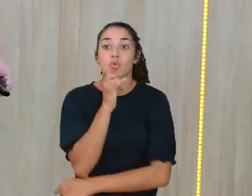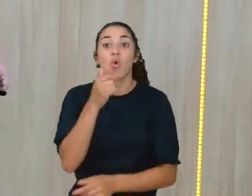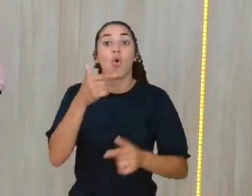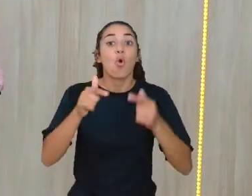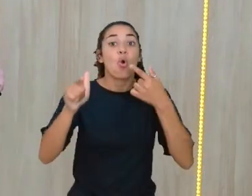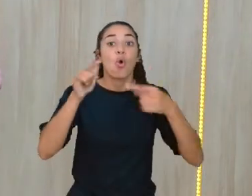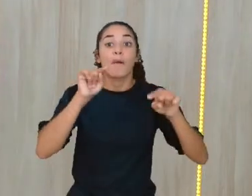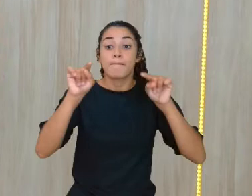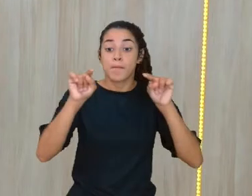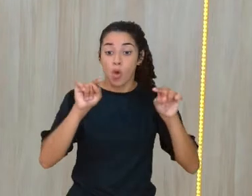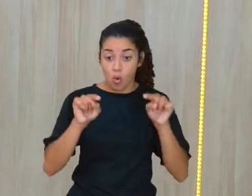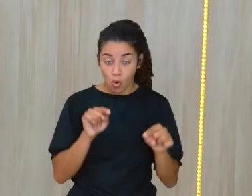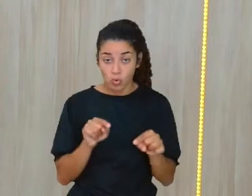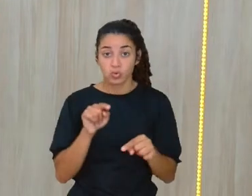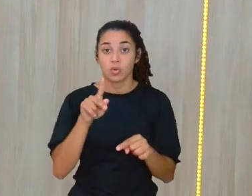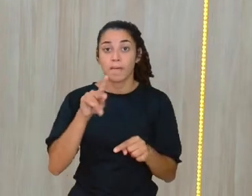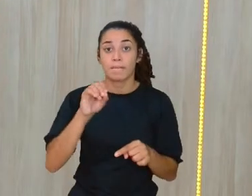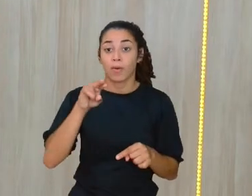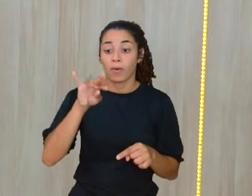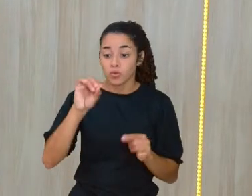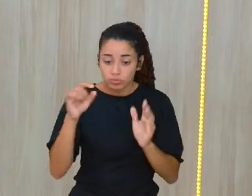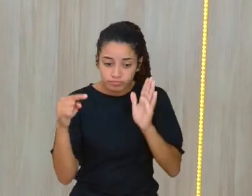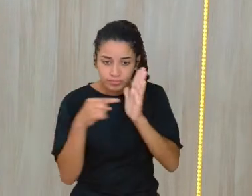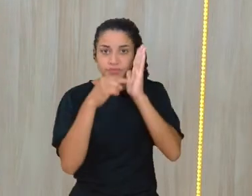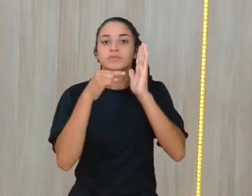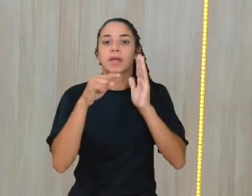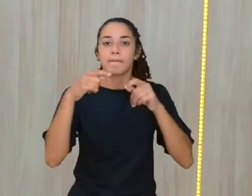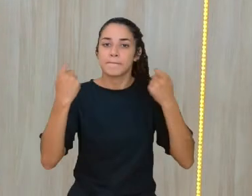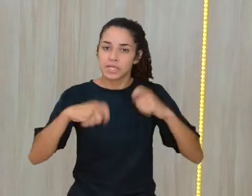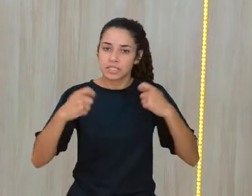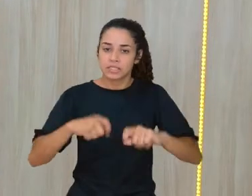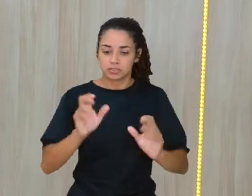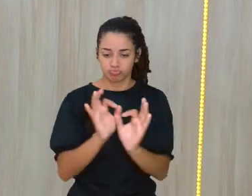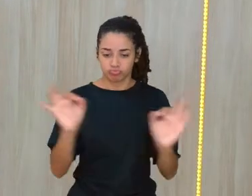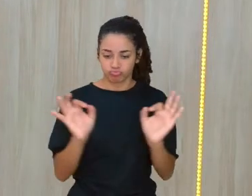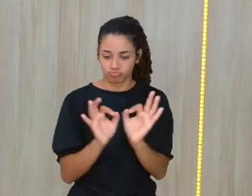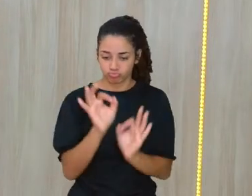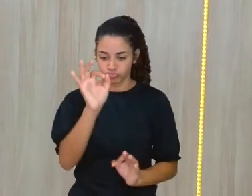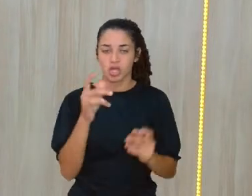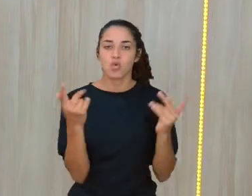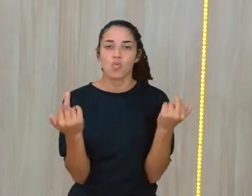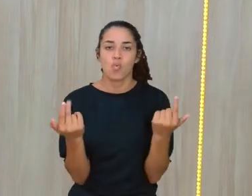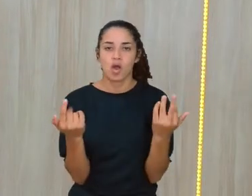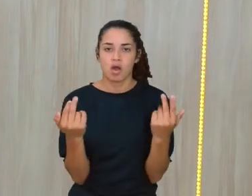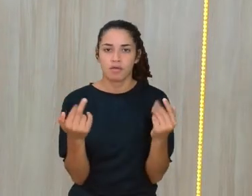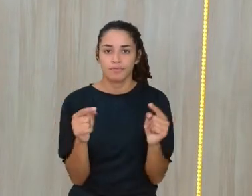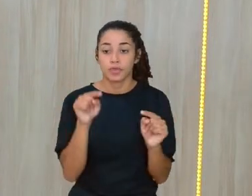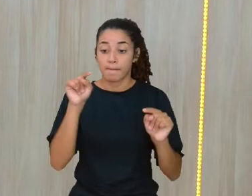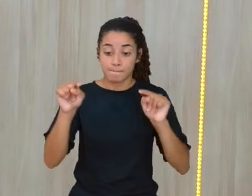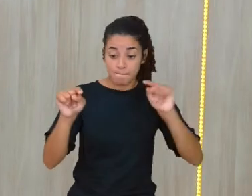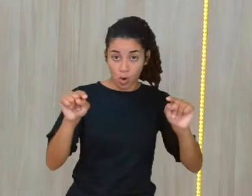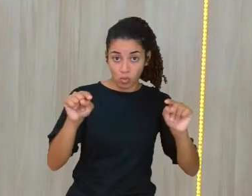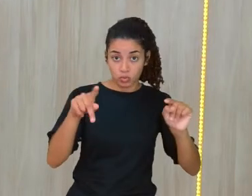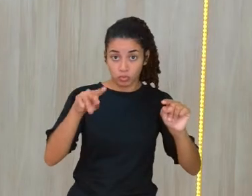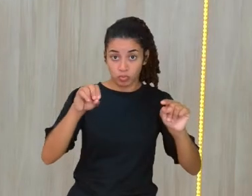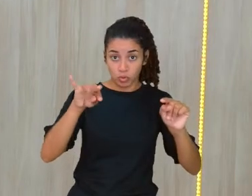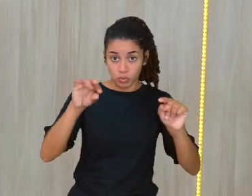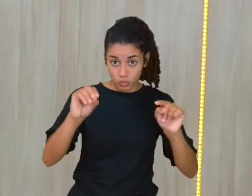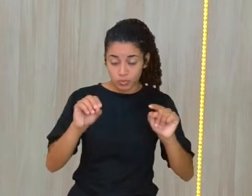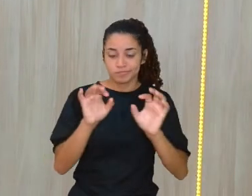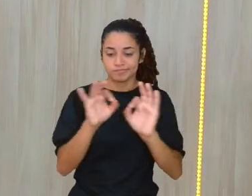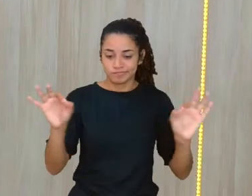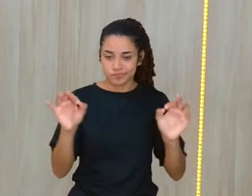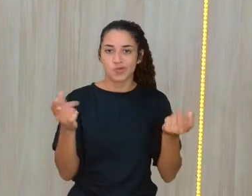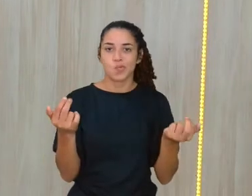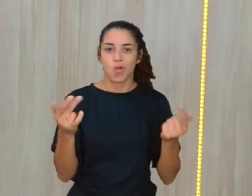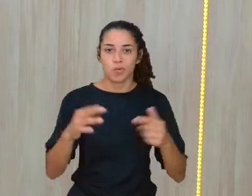têm necessariamente de ter a mesma distância do eixo de simetria. O ponto e seu simétrico, tá,